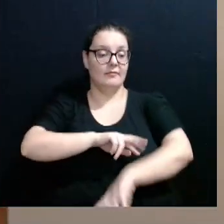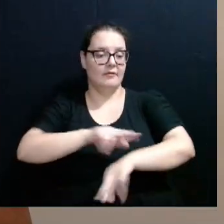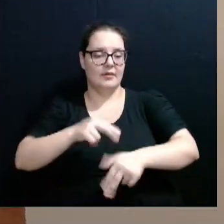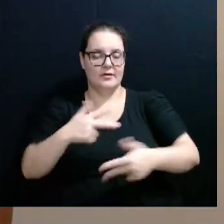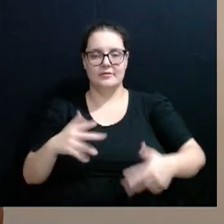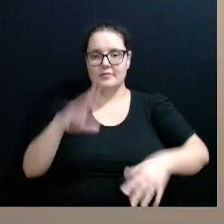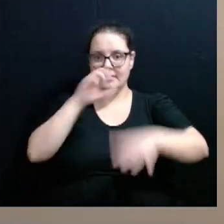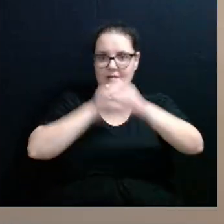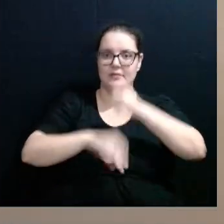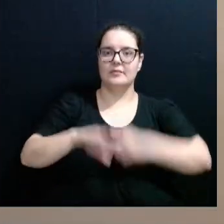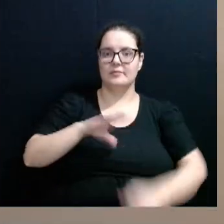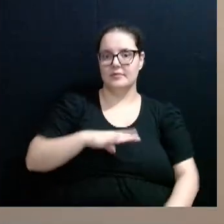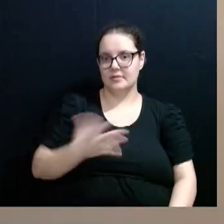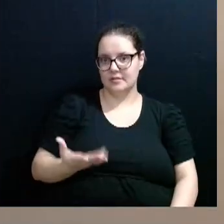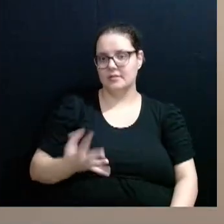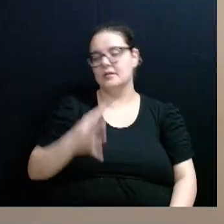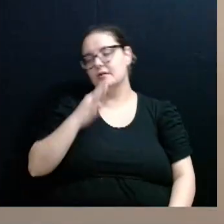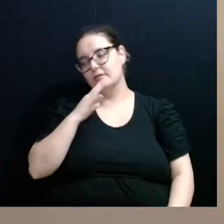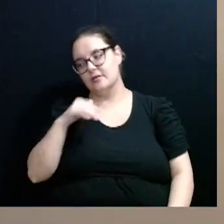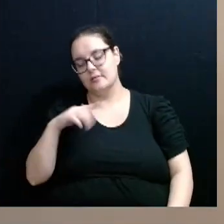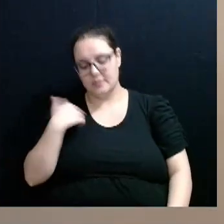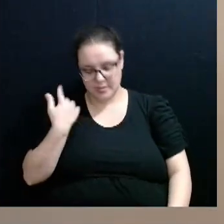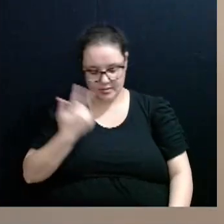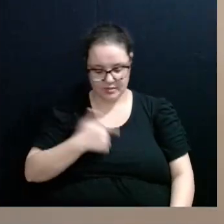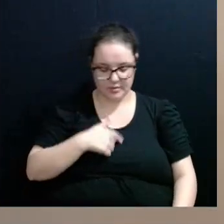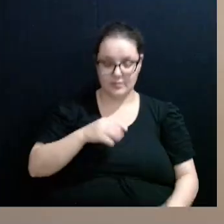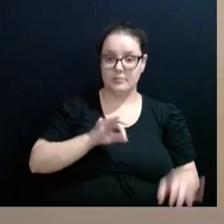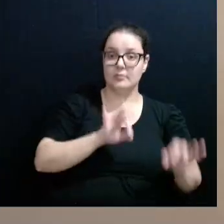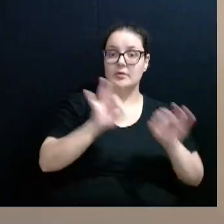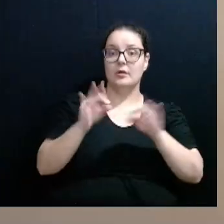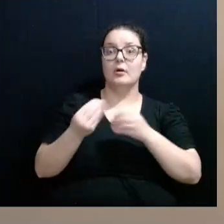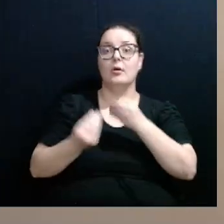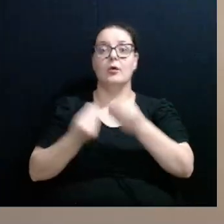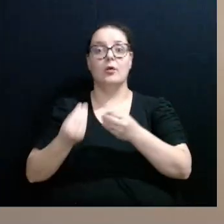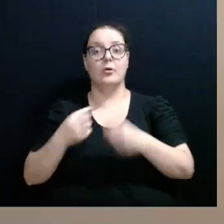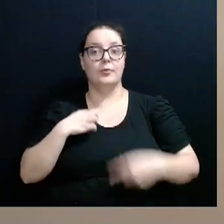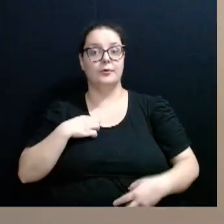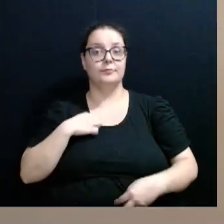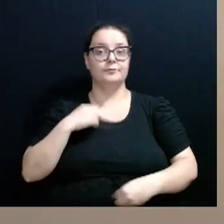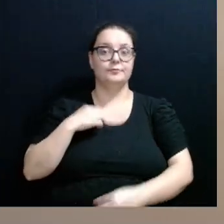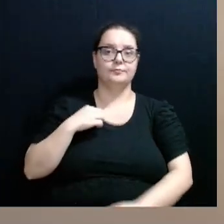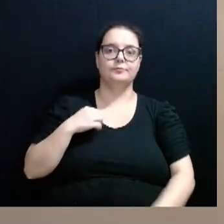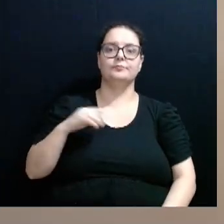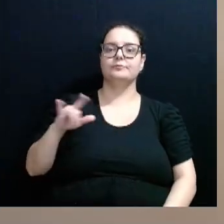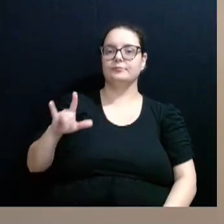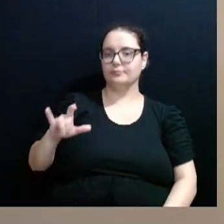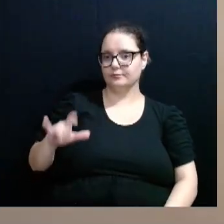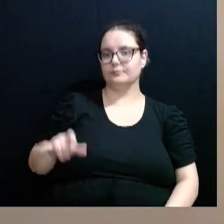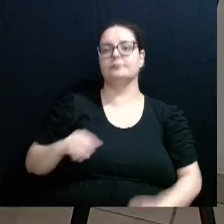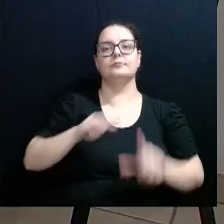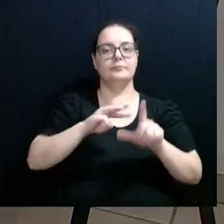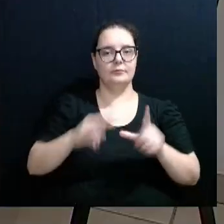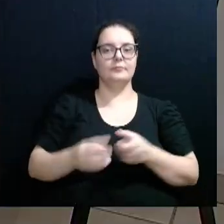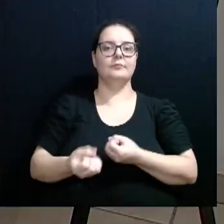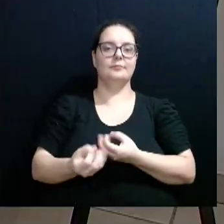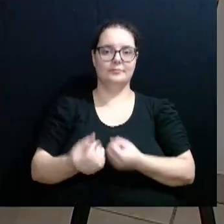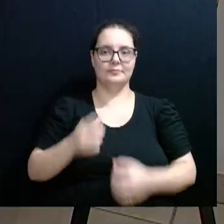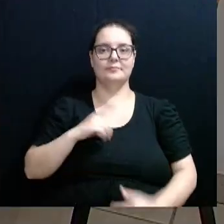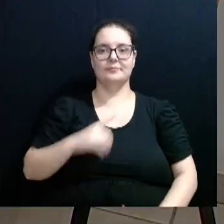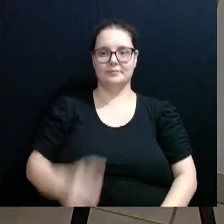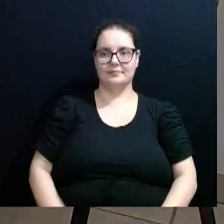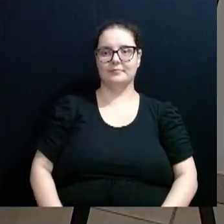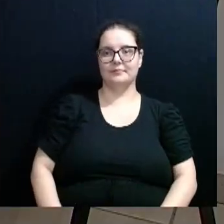gente para conhecer, para ver como que ela pode ser voluntária. Então, no Instagram e no site tem essas informações. É um